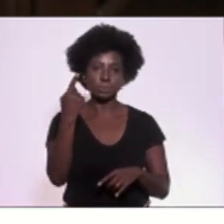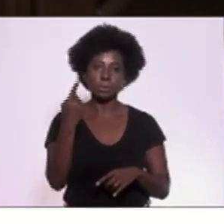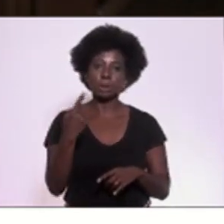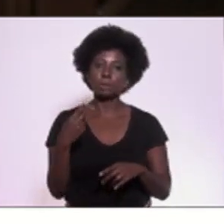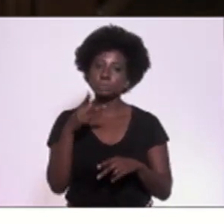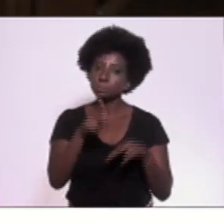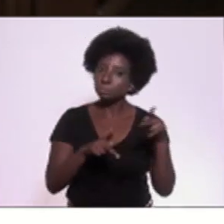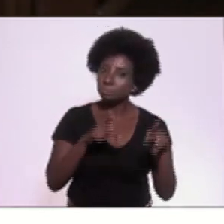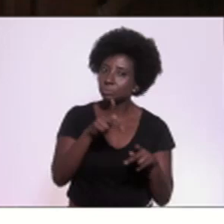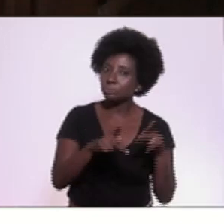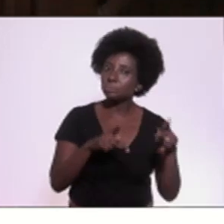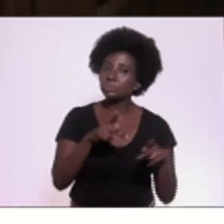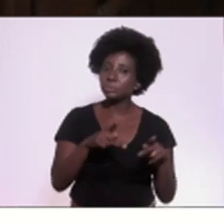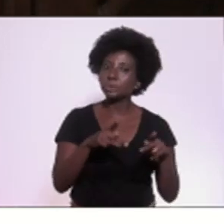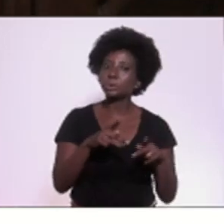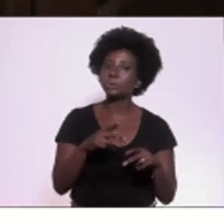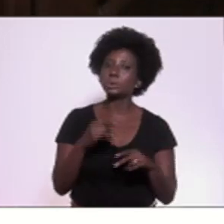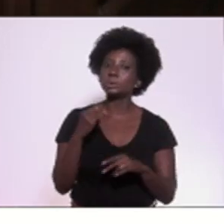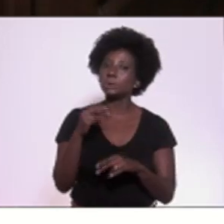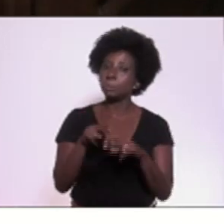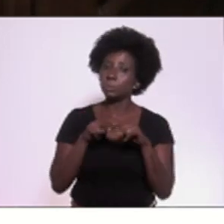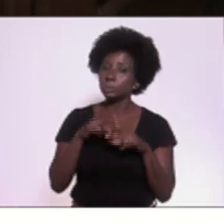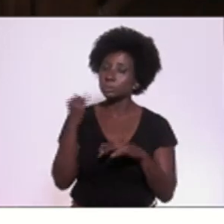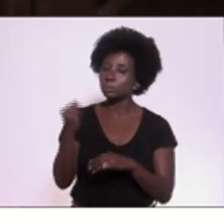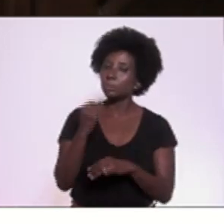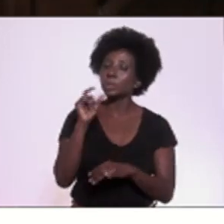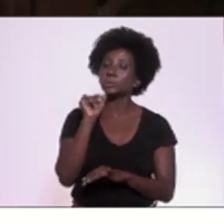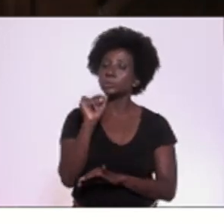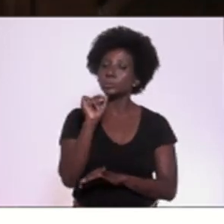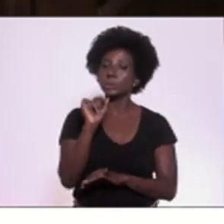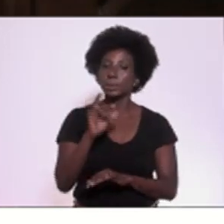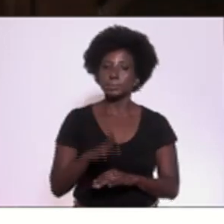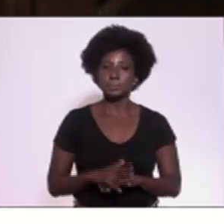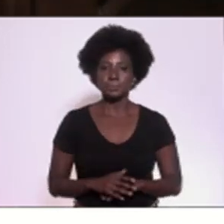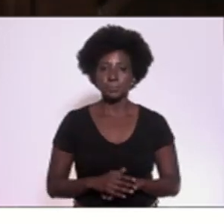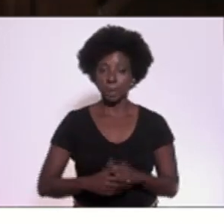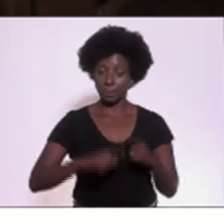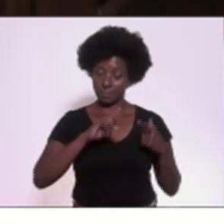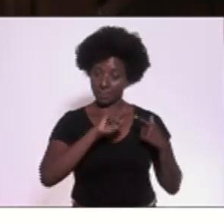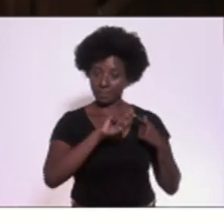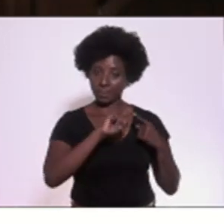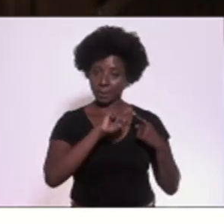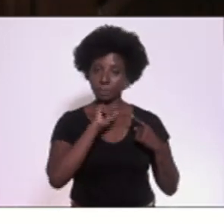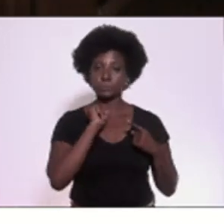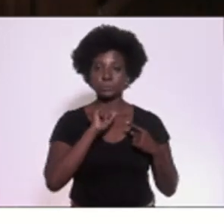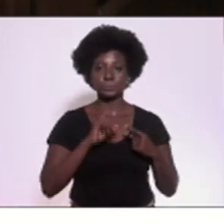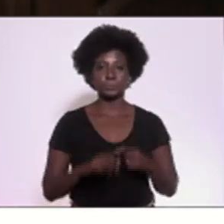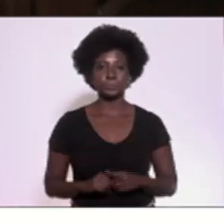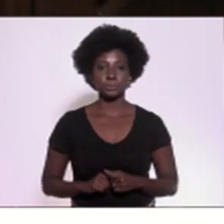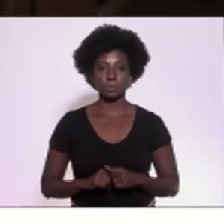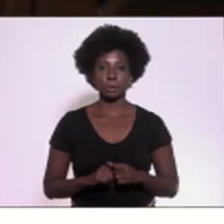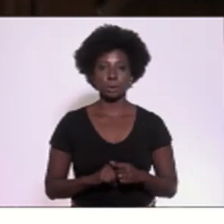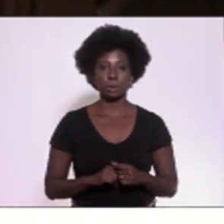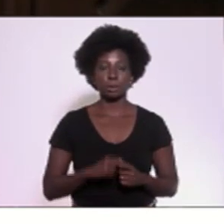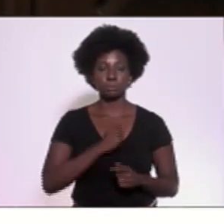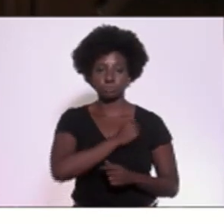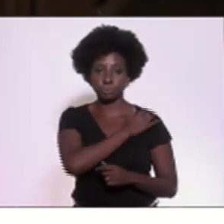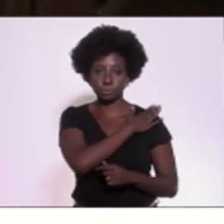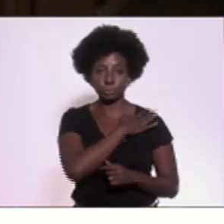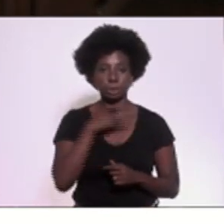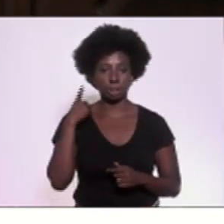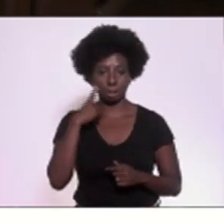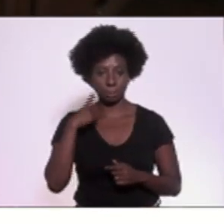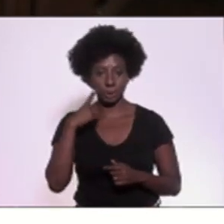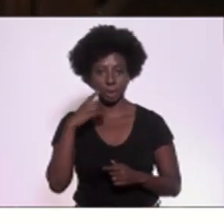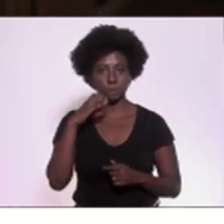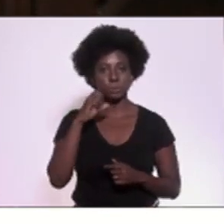chamar o deputado Eliomar Coelho para esse debate pelo seguinte: em primeiro lugar, Márcio Pacheco, Coronel Salema